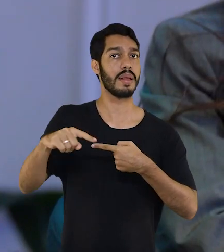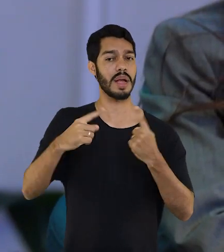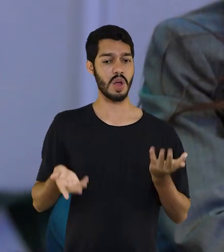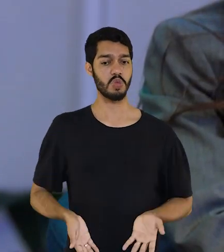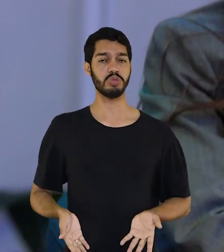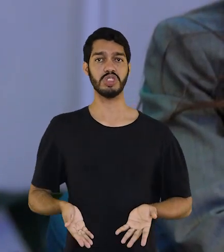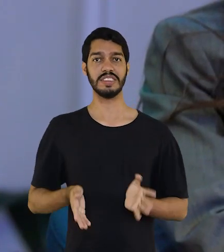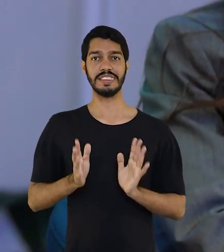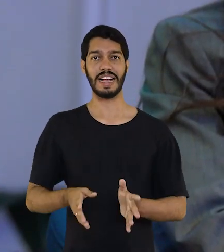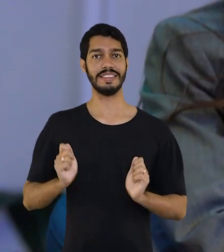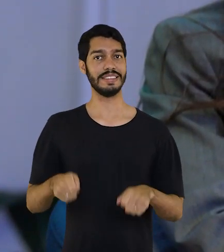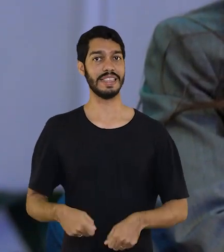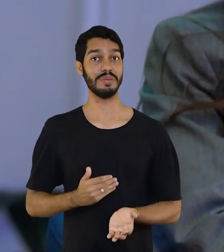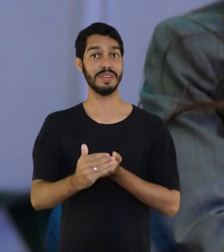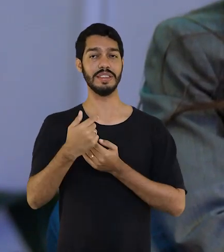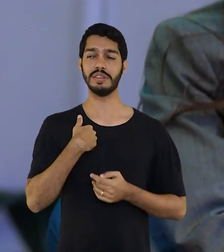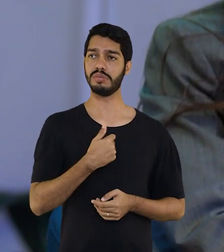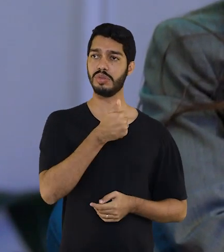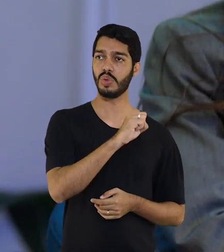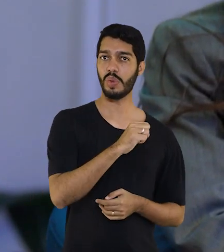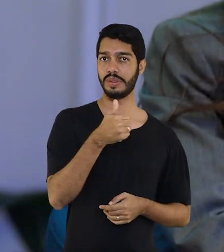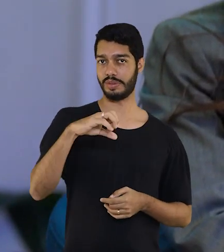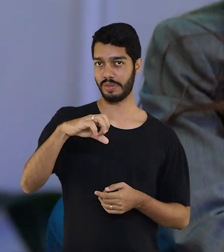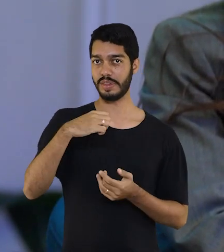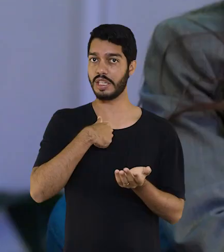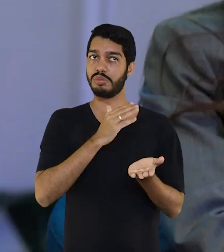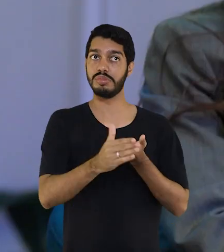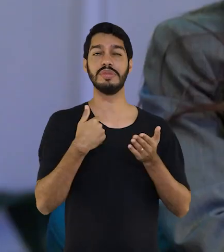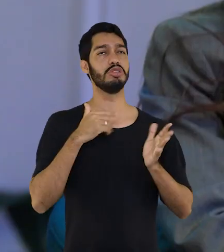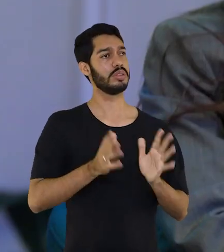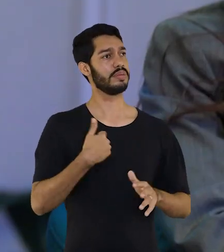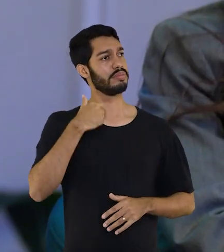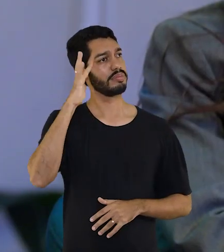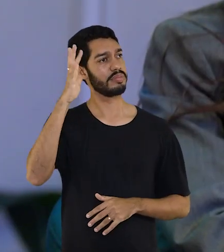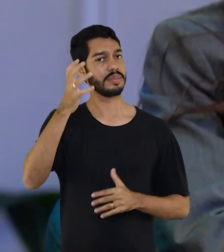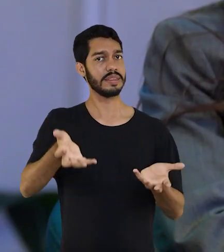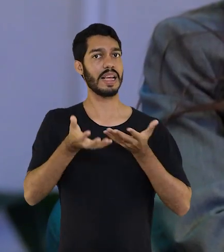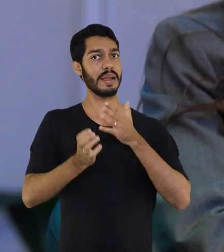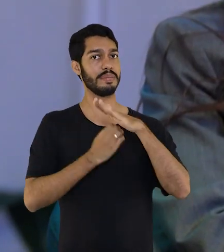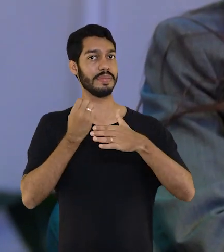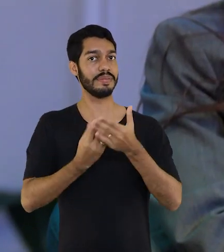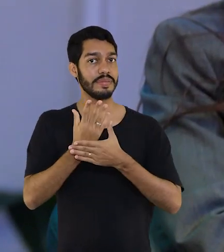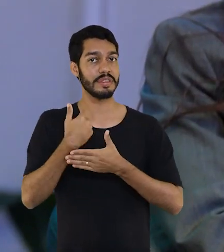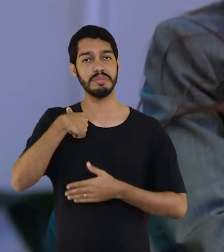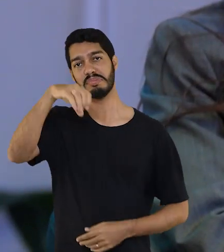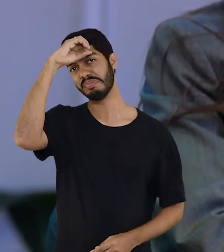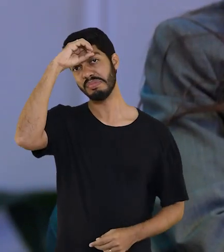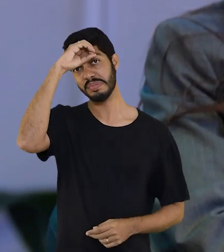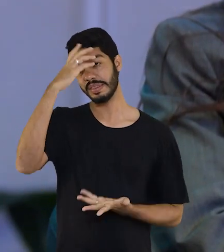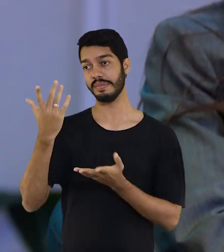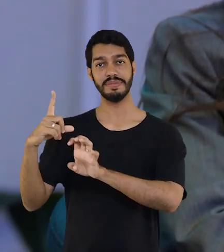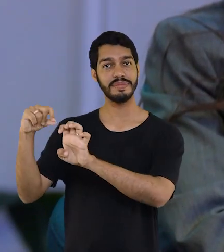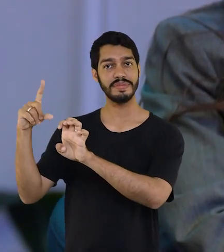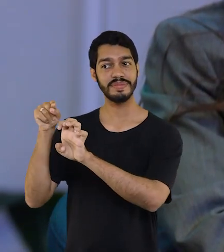fazer hoje, né? Quando eu tinha uns 18, 19 anos, eu já queria montar empresa, não tinha a menor ideia de como fazer, zero